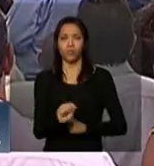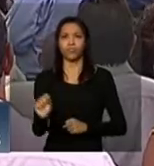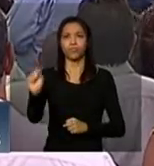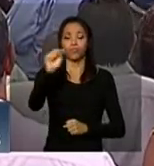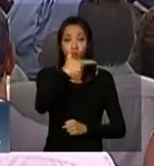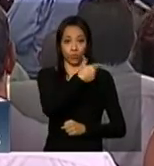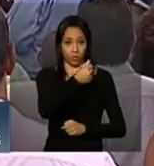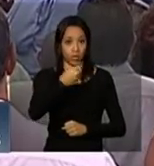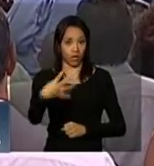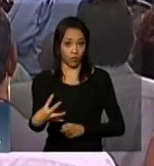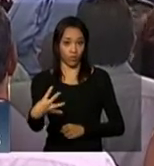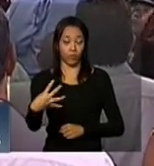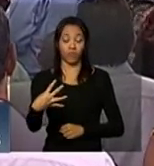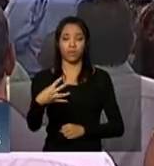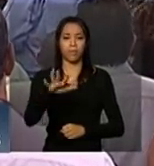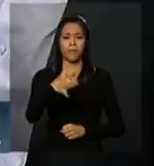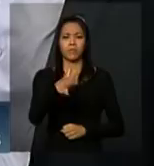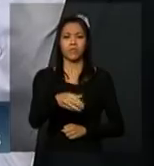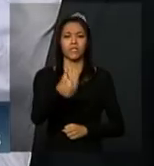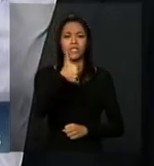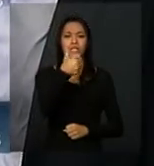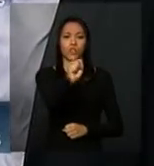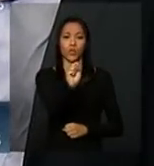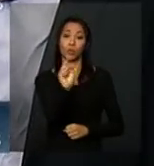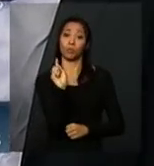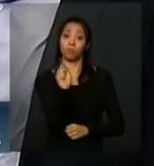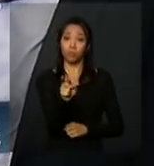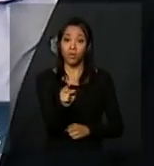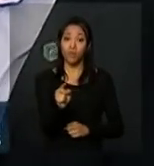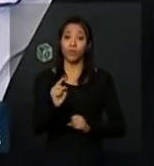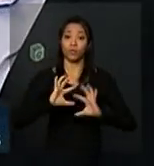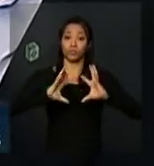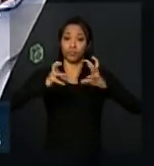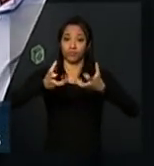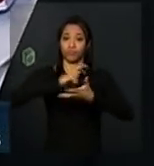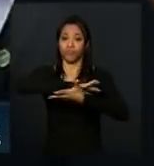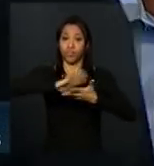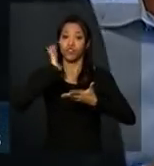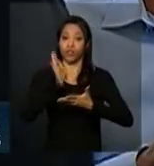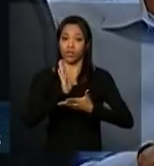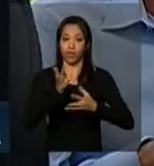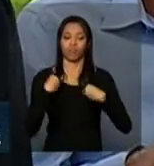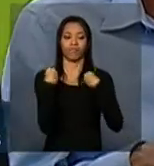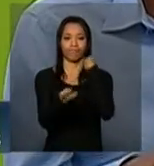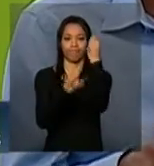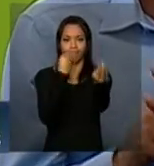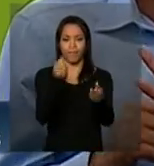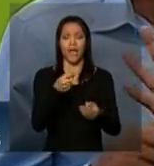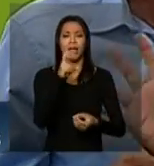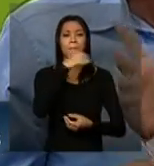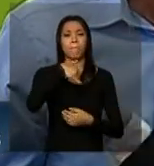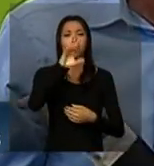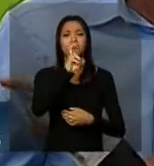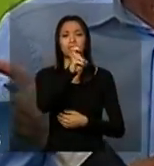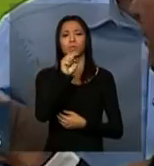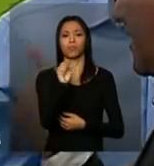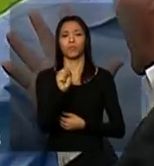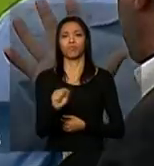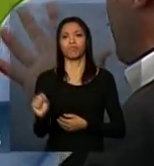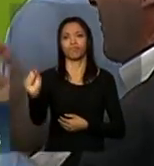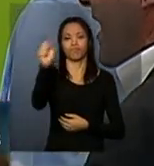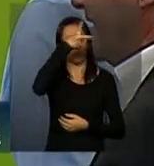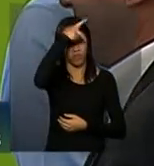deve fechar com mais de 18.000 máquinas e veículos doados h mais de 5.000 prefeituras